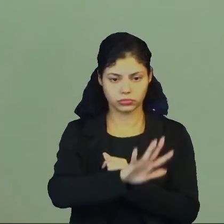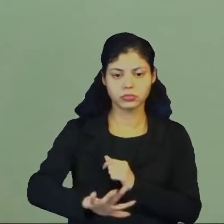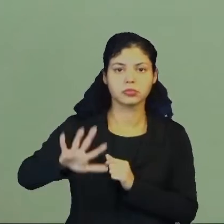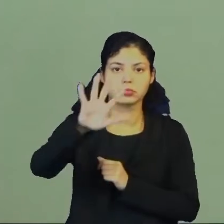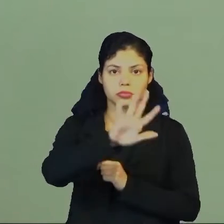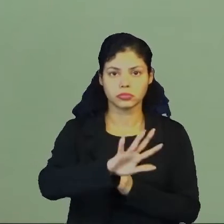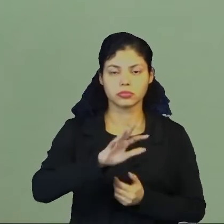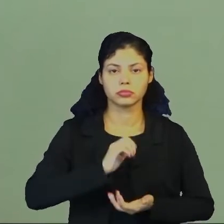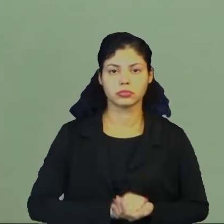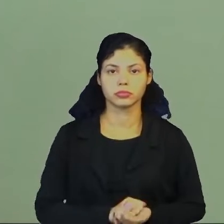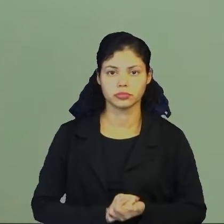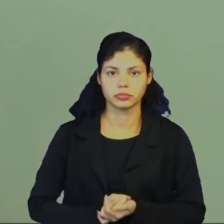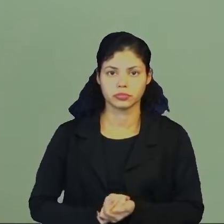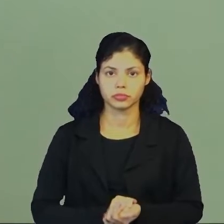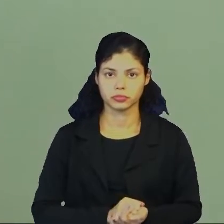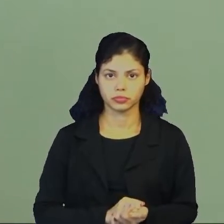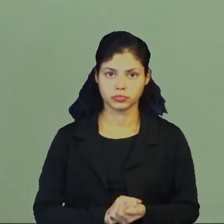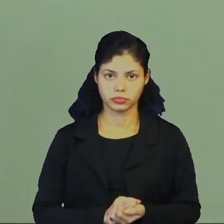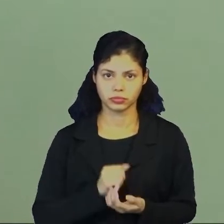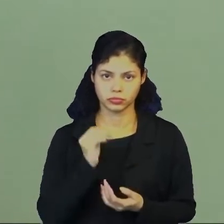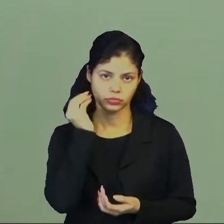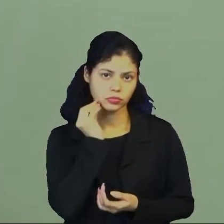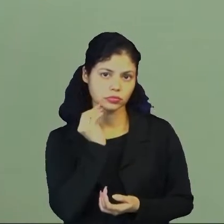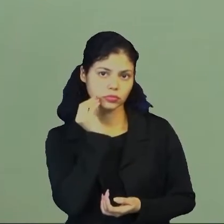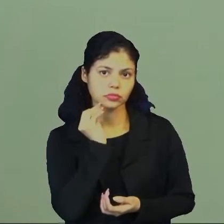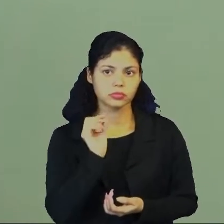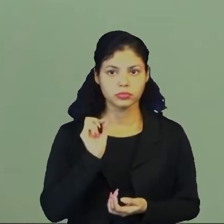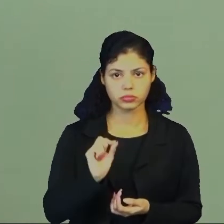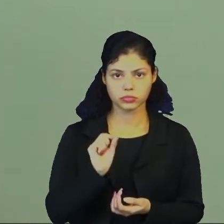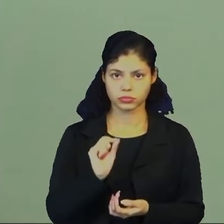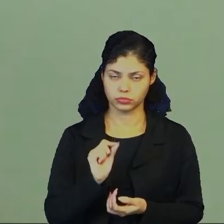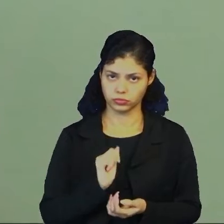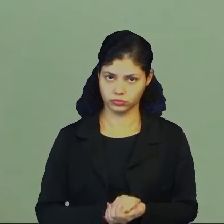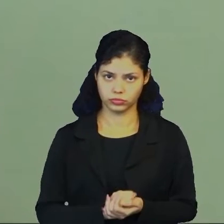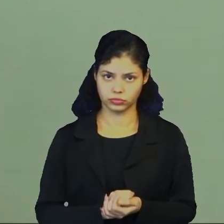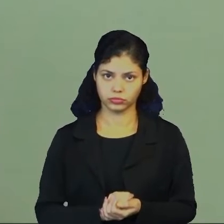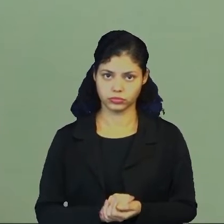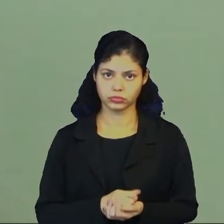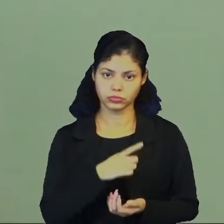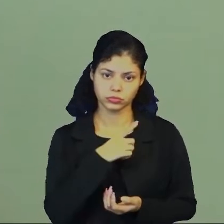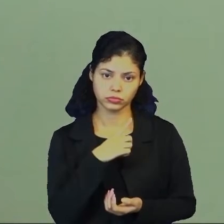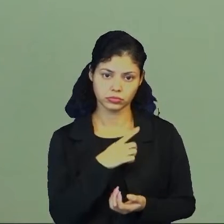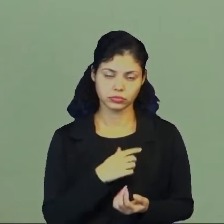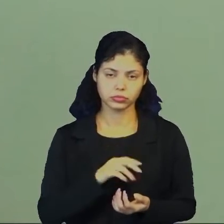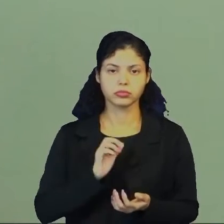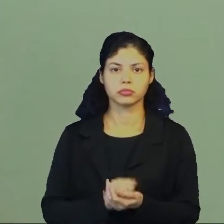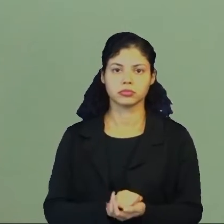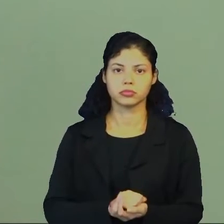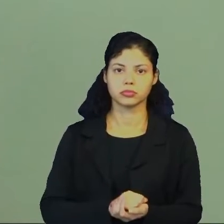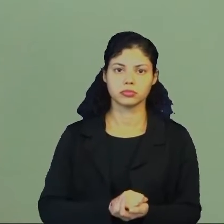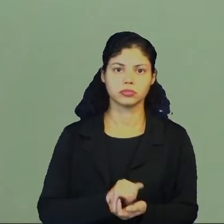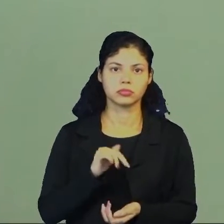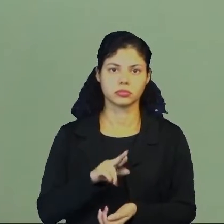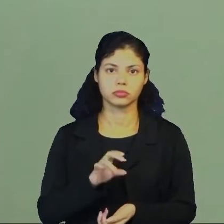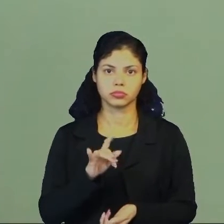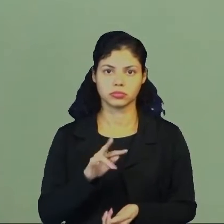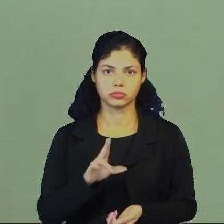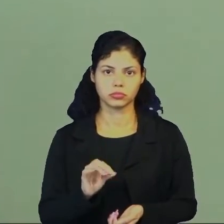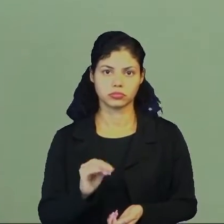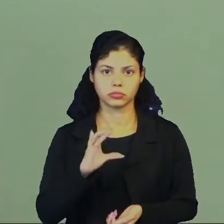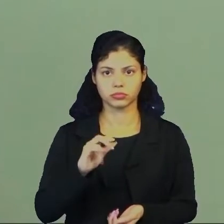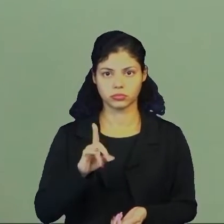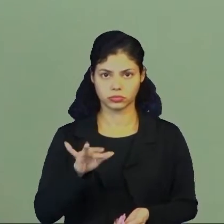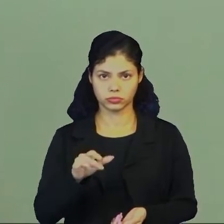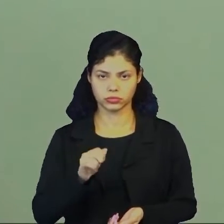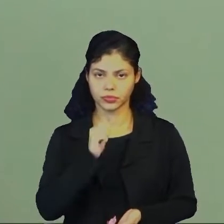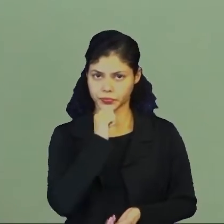né, uma tentativa, né, e consumação de um etnocídio, né? A gente tem ali, né,